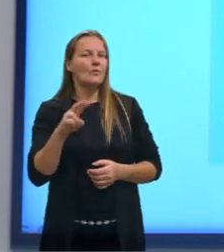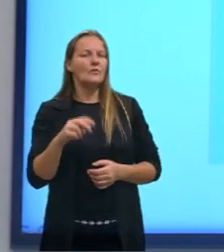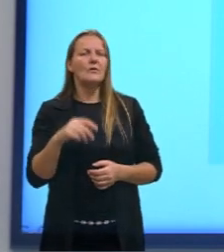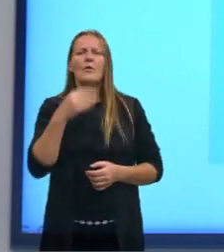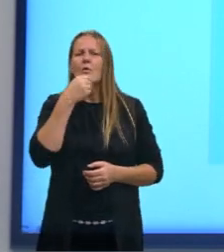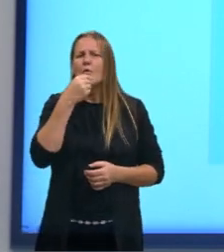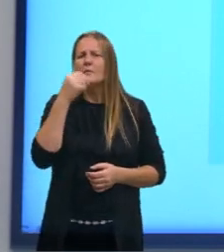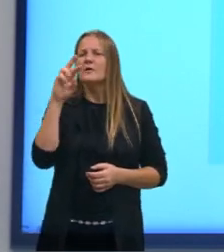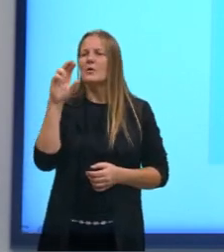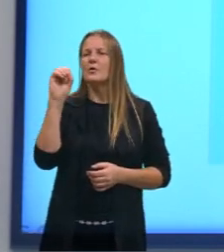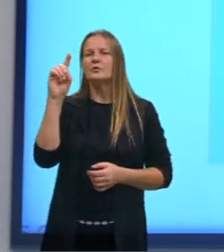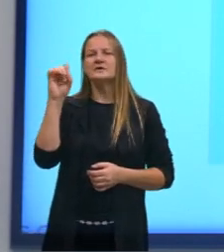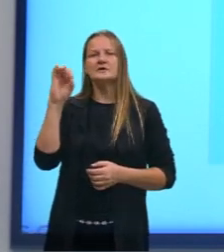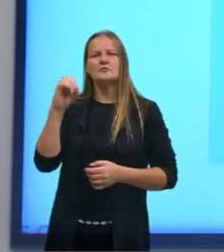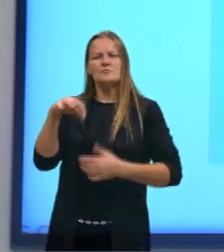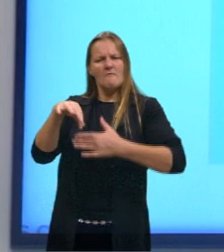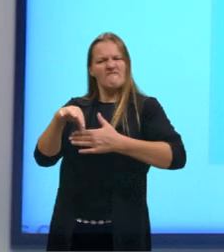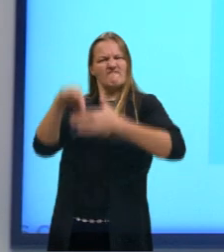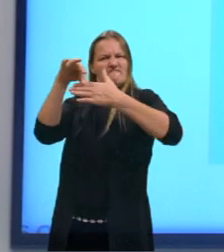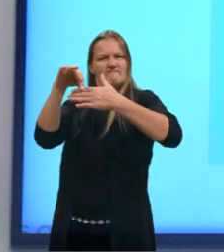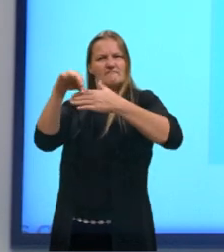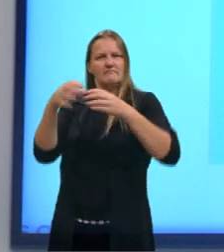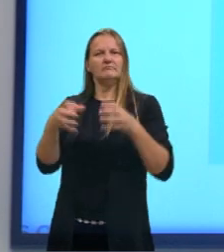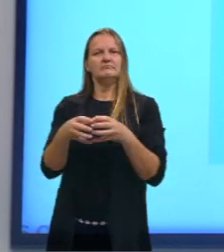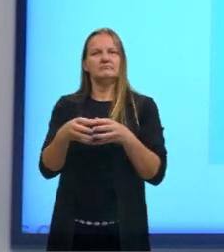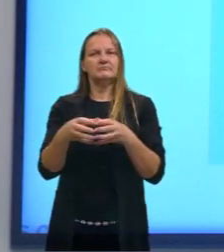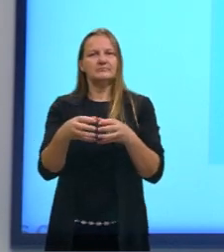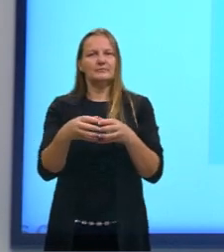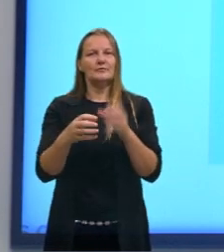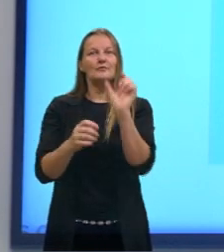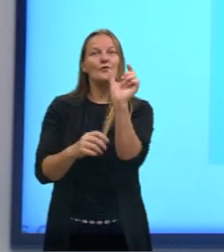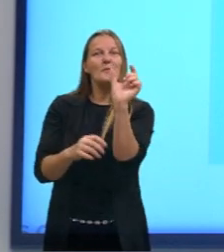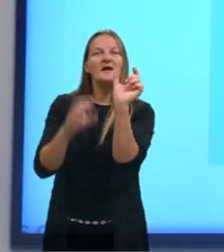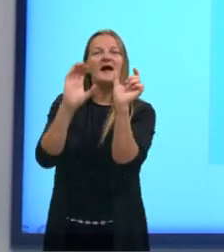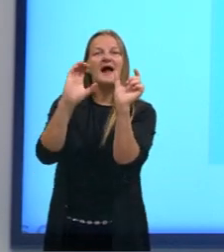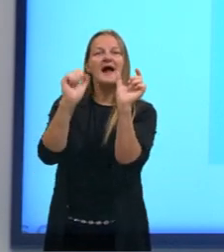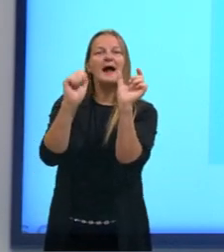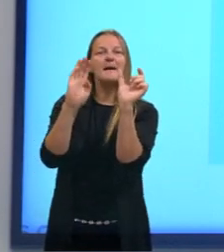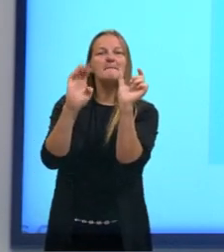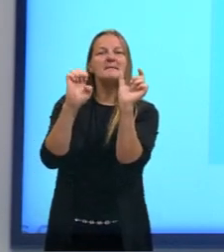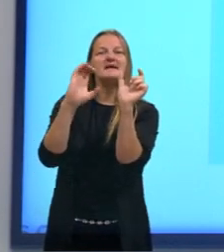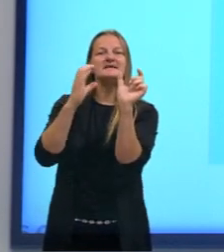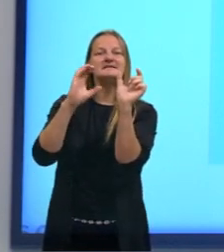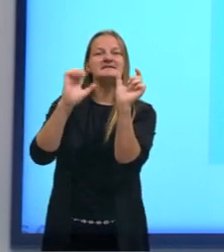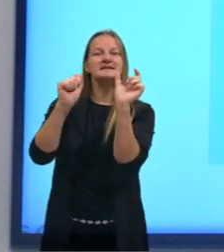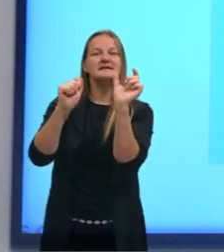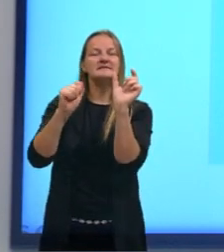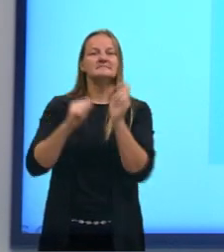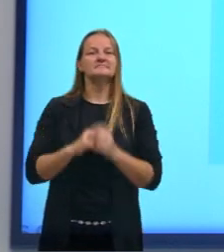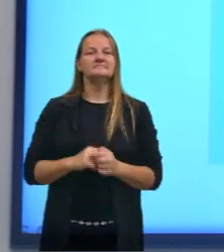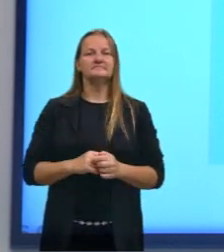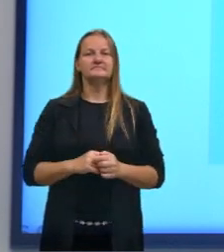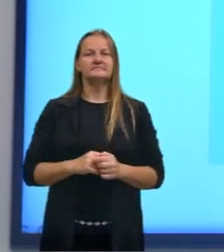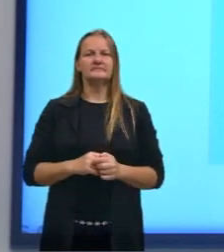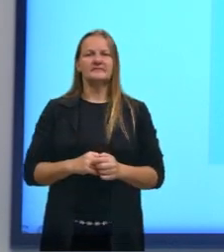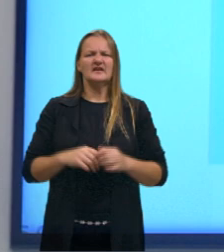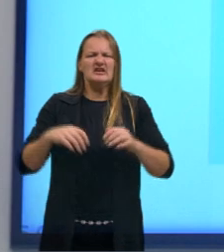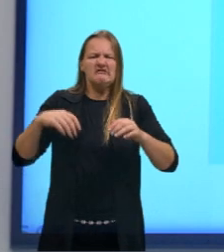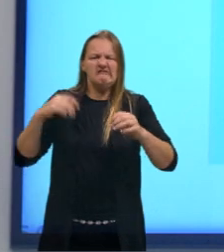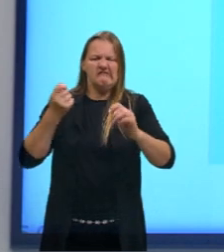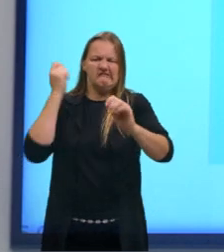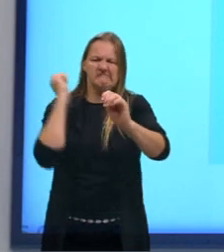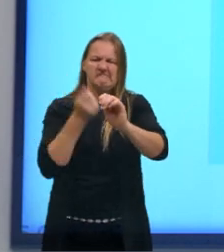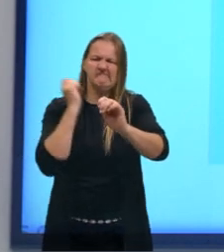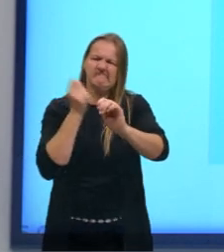Rodrigo é o cabeça da equipe e por fim acertou o dedo e não a cabeça do